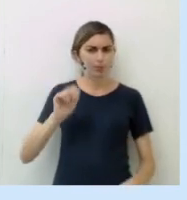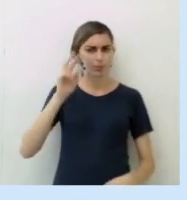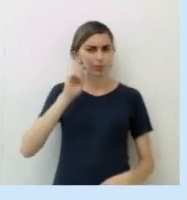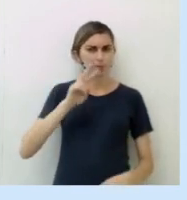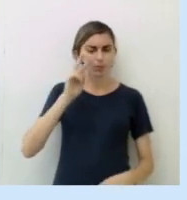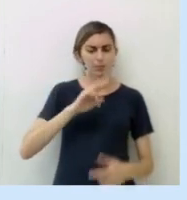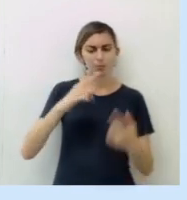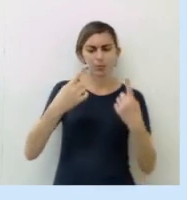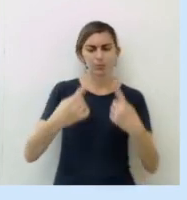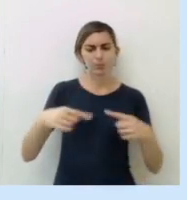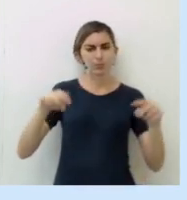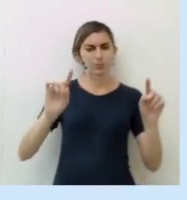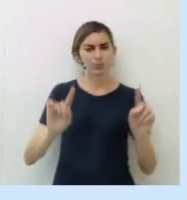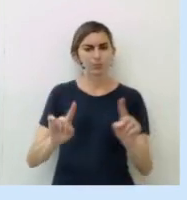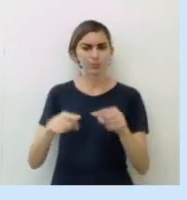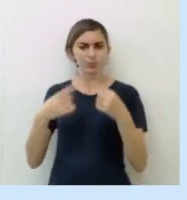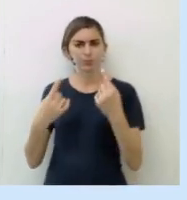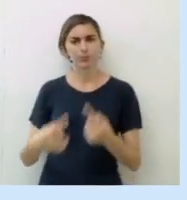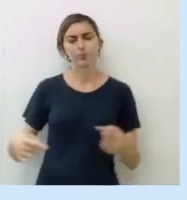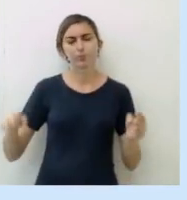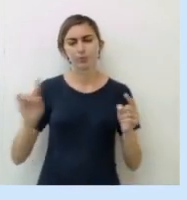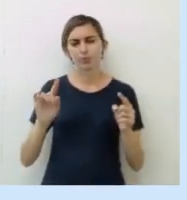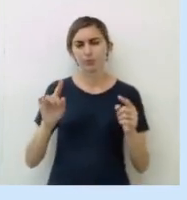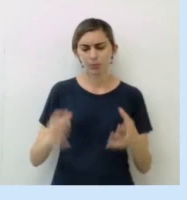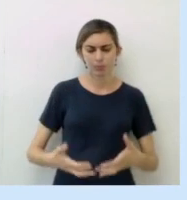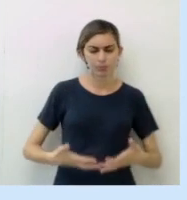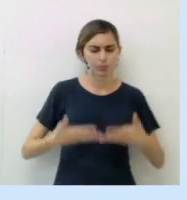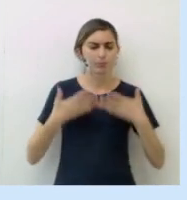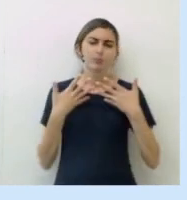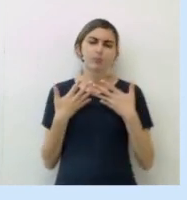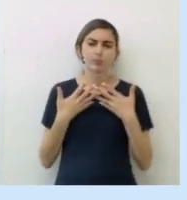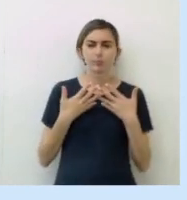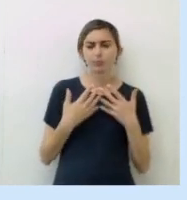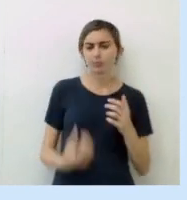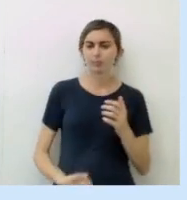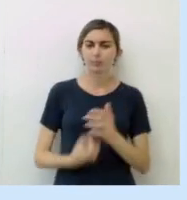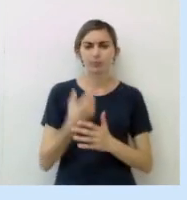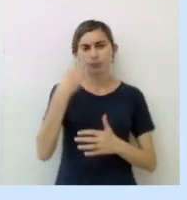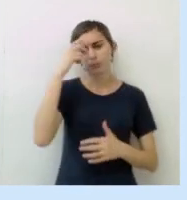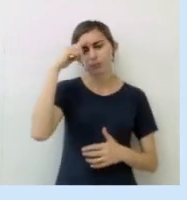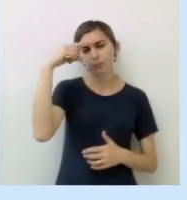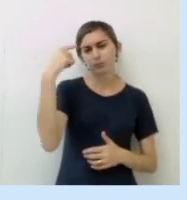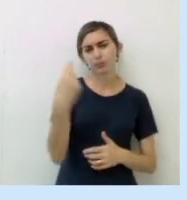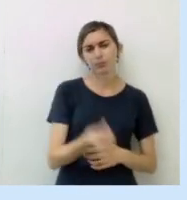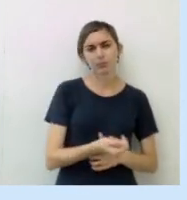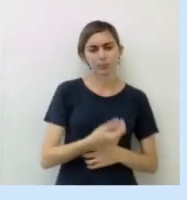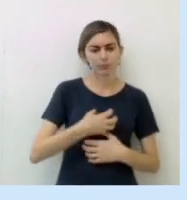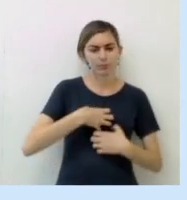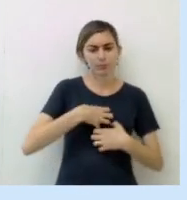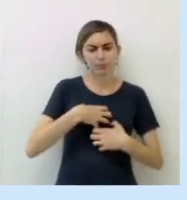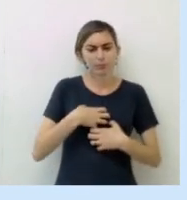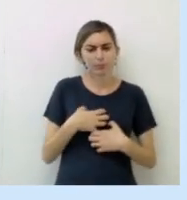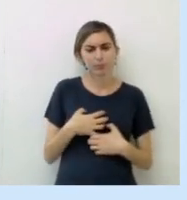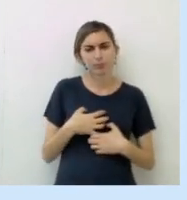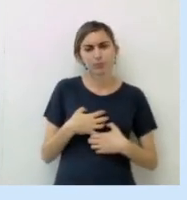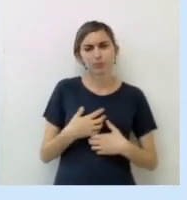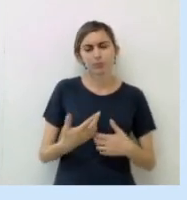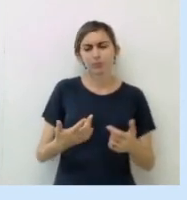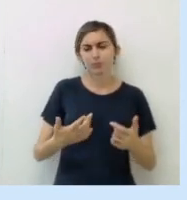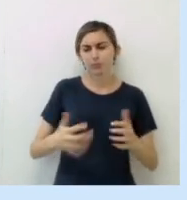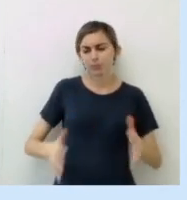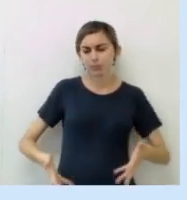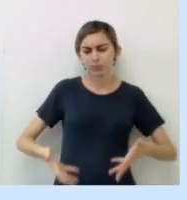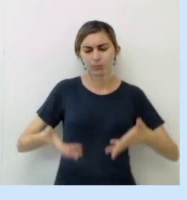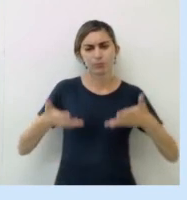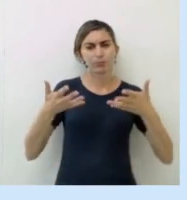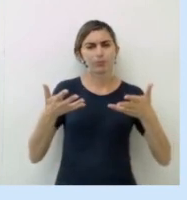que a musicalidade era concebida como fonte de inspiração e criativa de todo o sentimentalismo, em